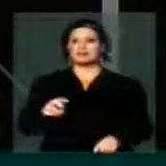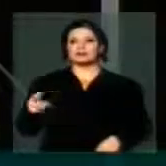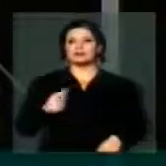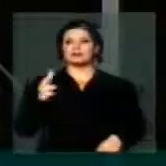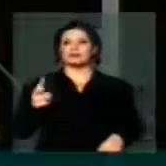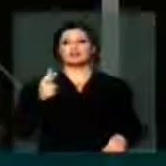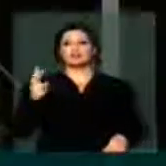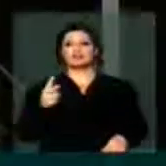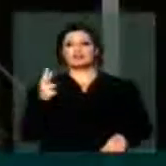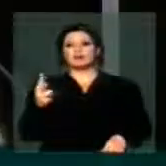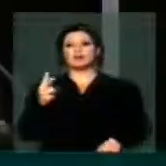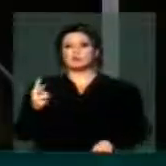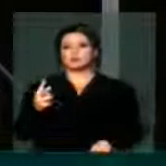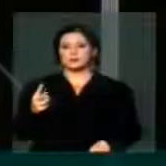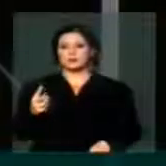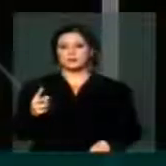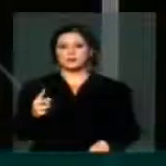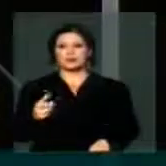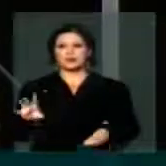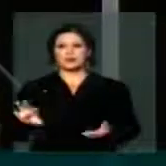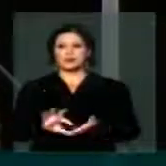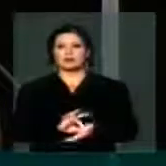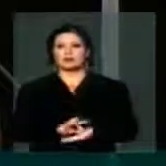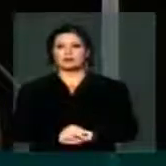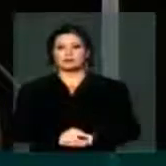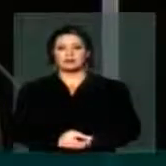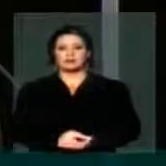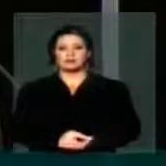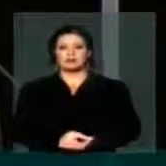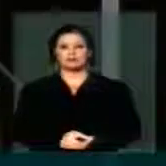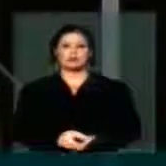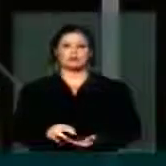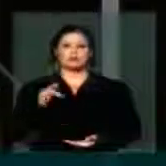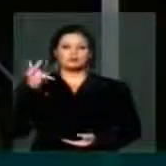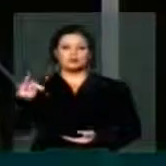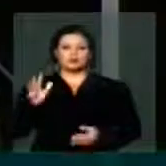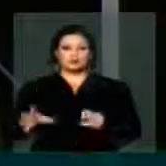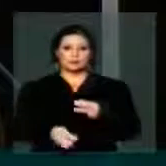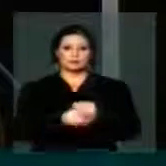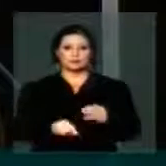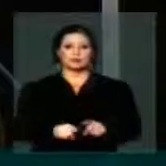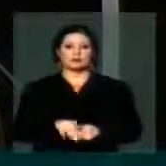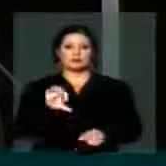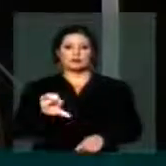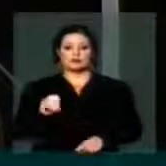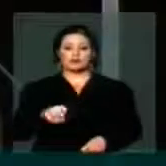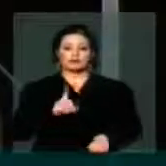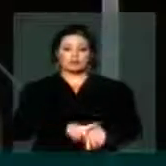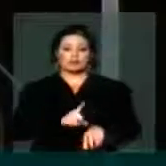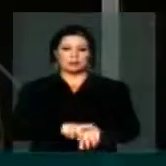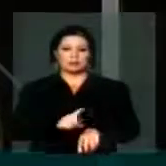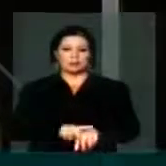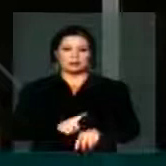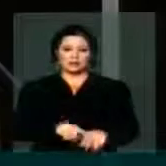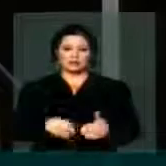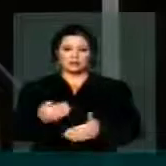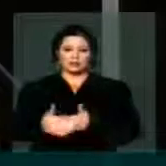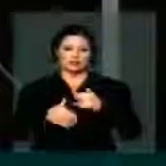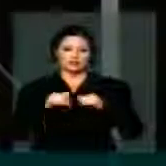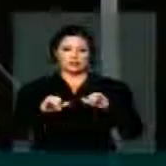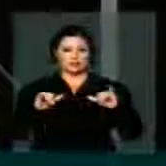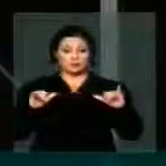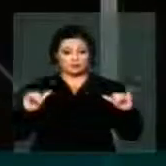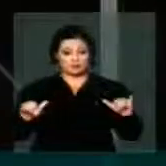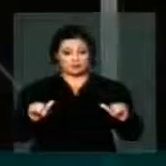do ano seguinte, ao da promulgação da futura emenda, obedecido o prazo de 90 dias anteriores contada da sua